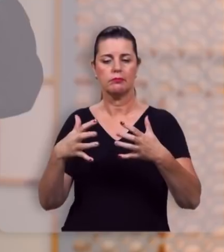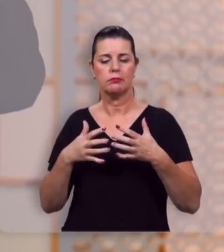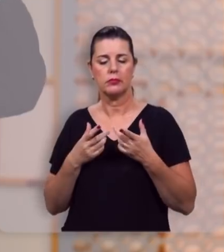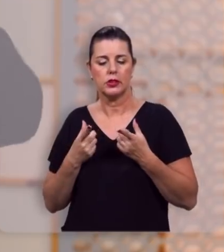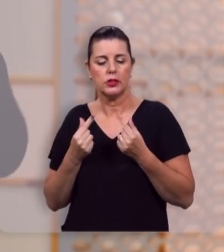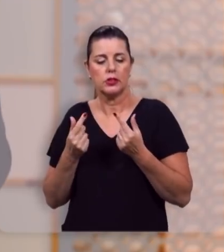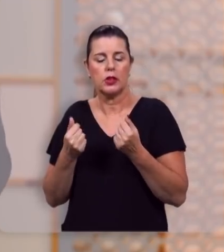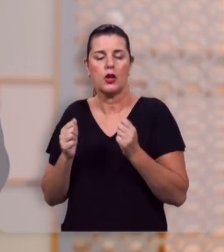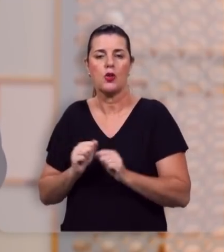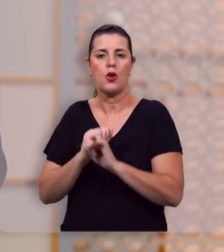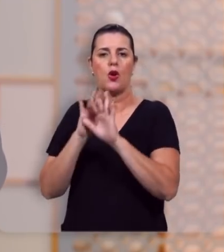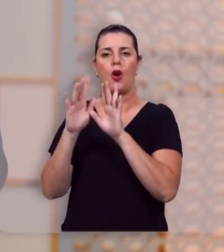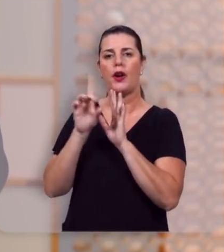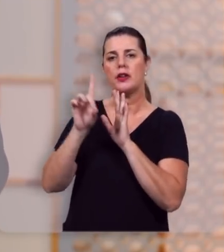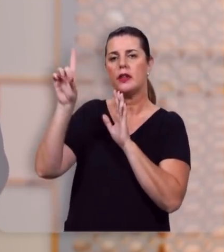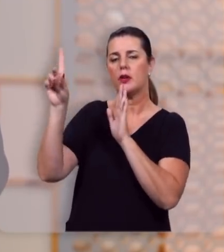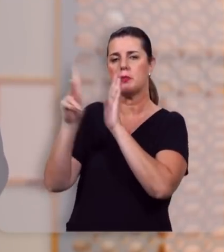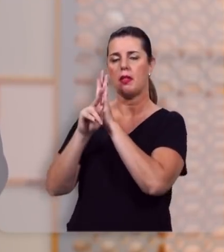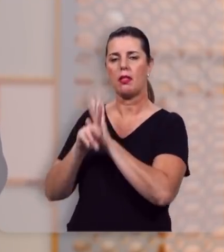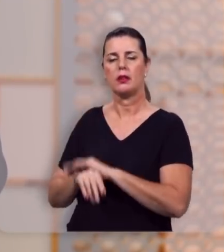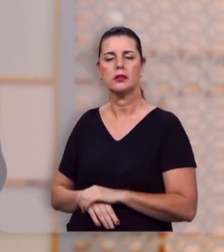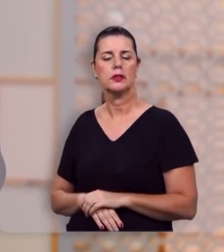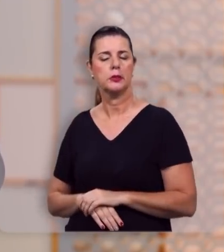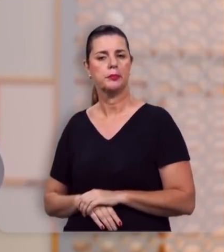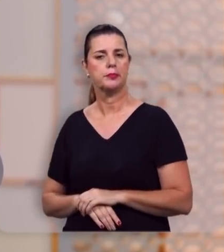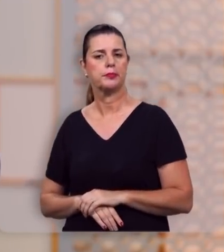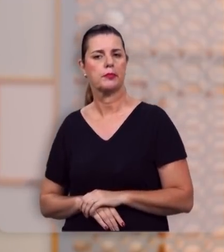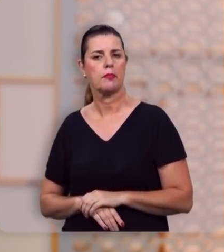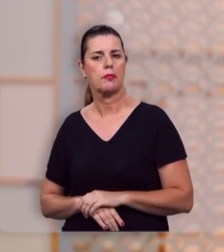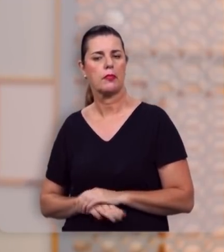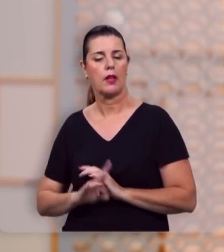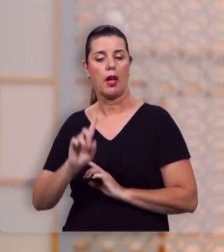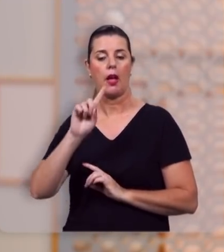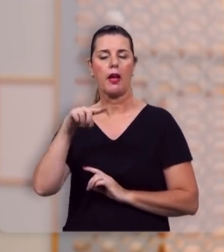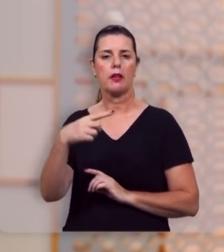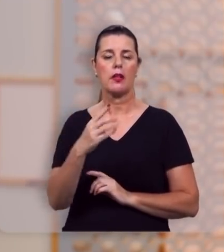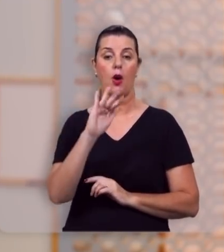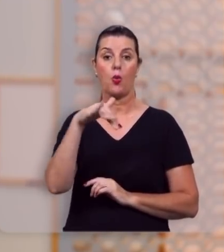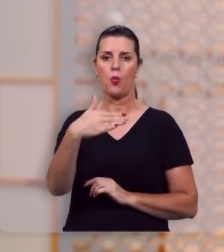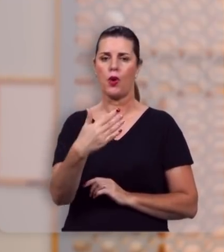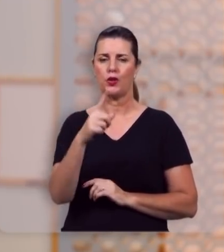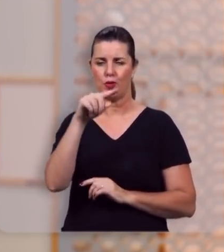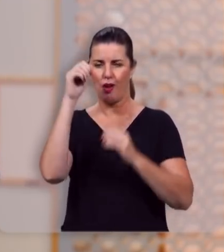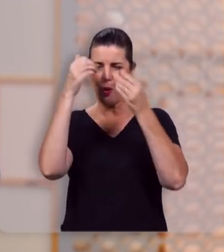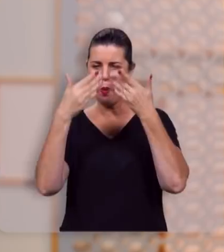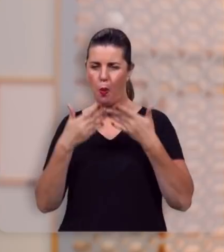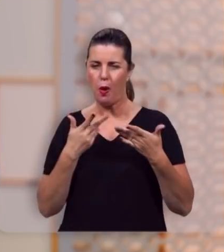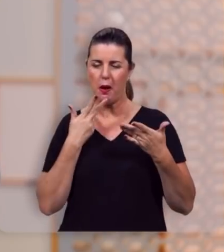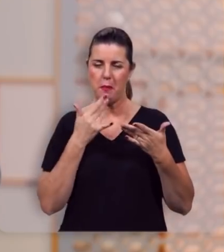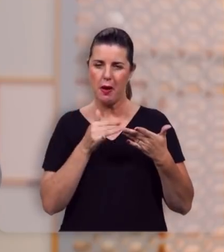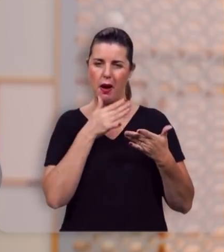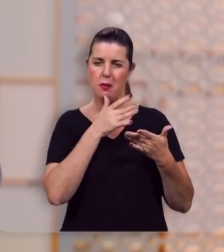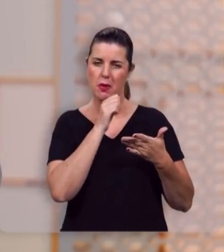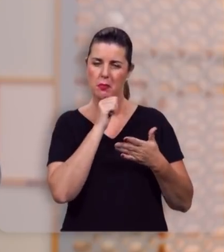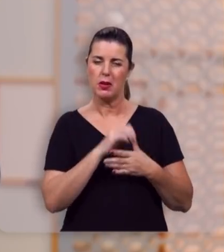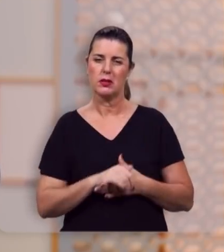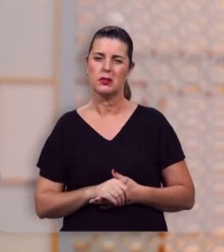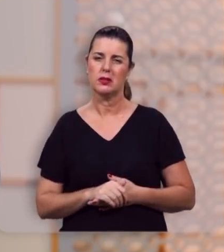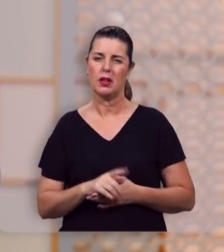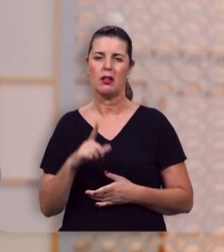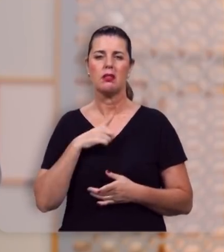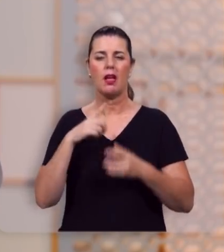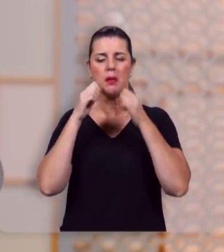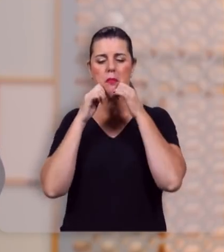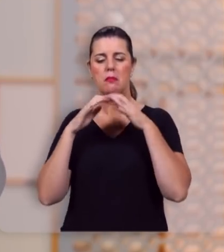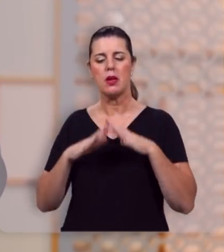Riquezas e glórias vêm de ti, diz a Bíblia. Então, quando você honra seu pai e sua mãe, você